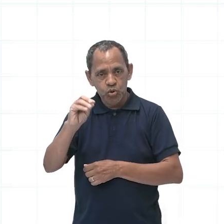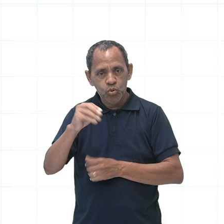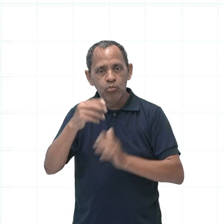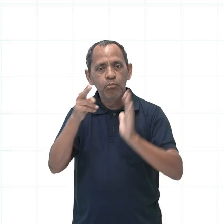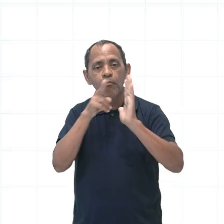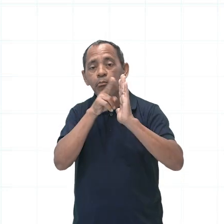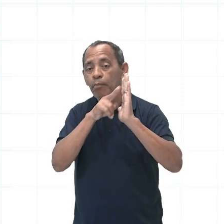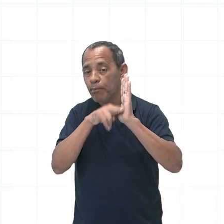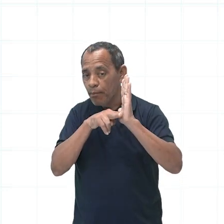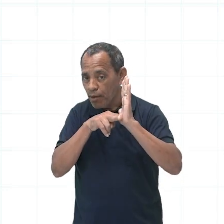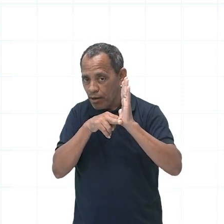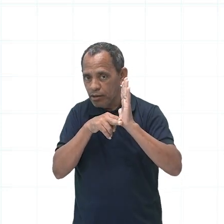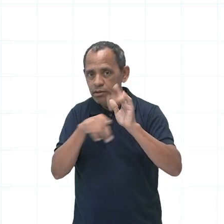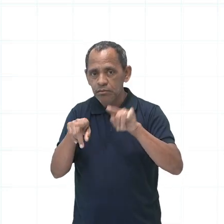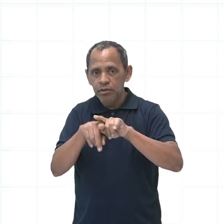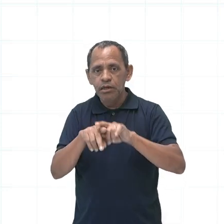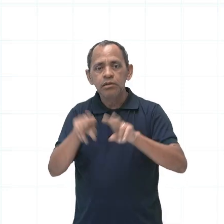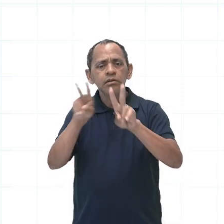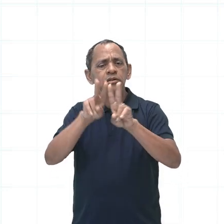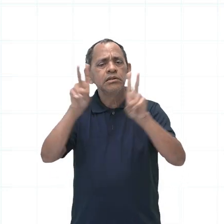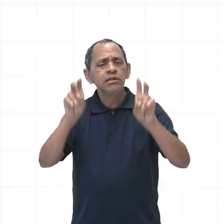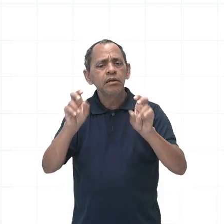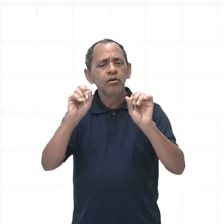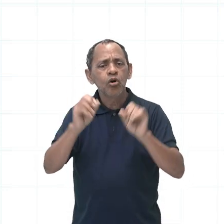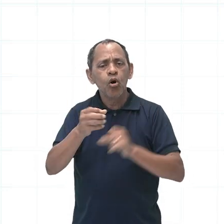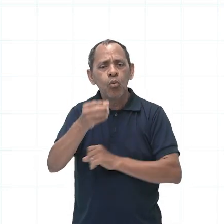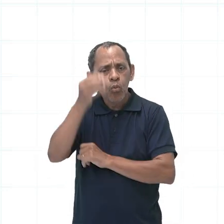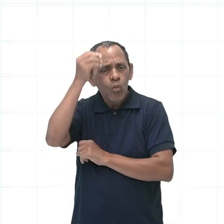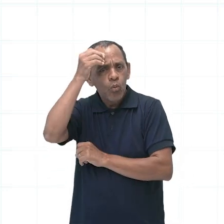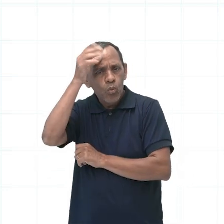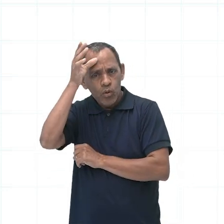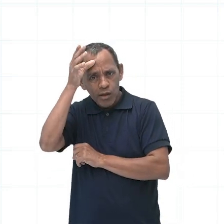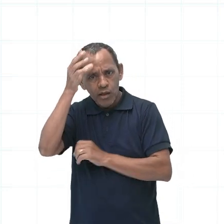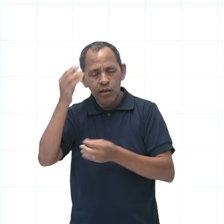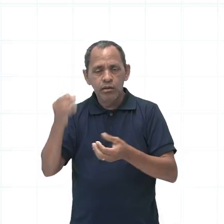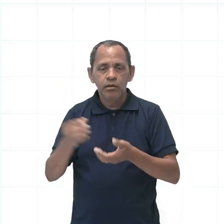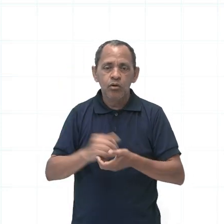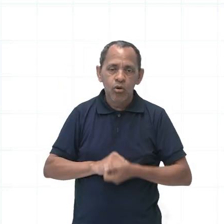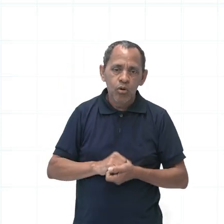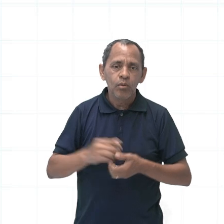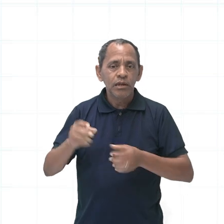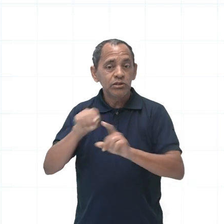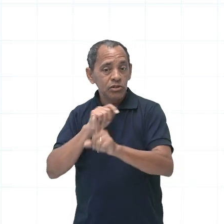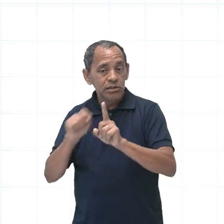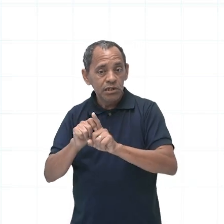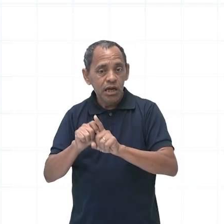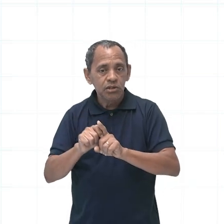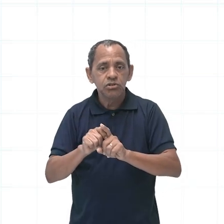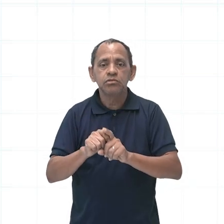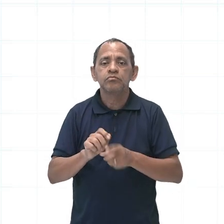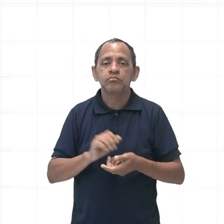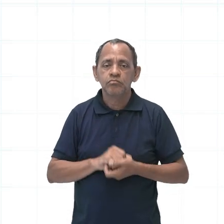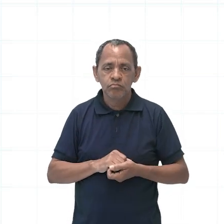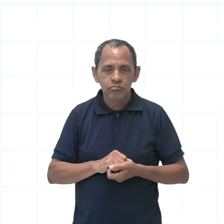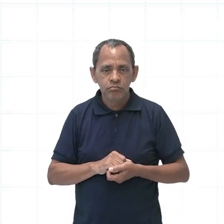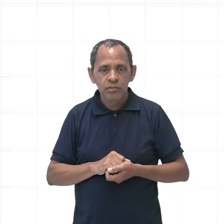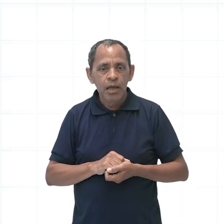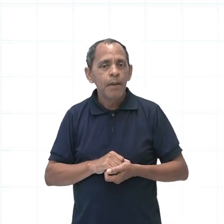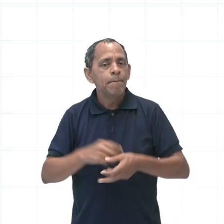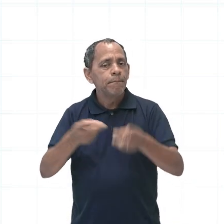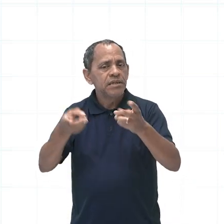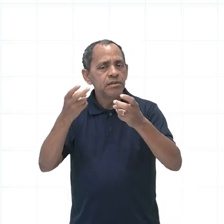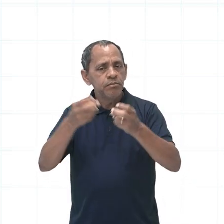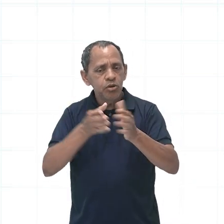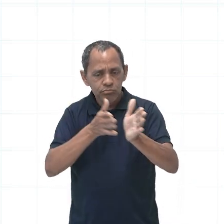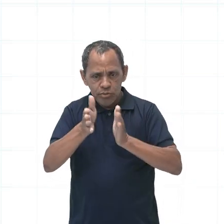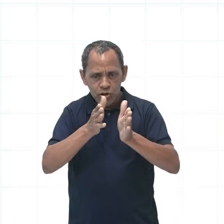que tema preciso conscientizar a nossa sociedade. Percebam que se constatou em determinado período na